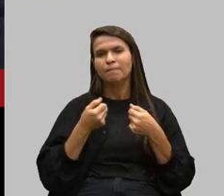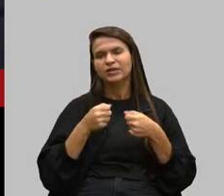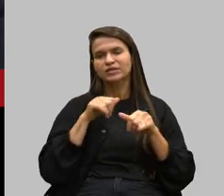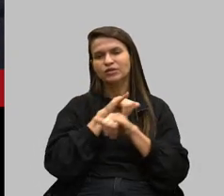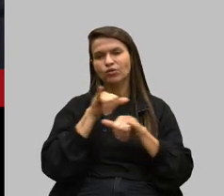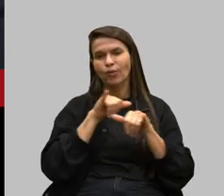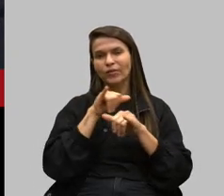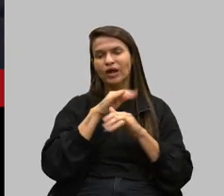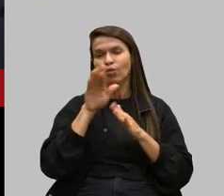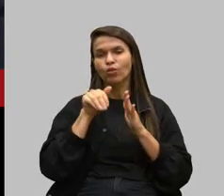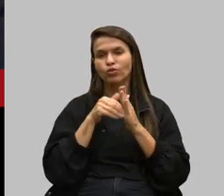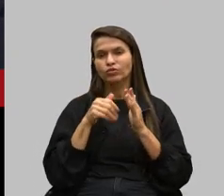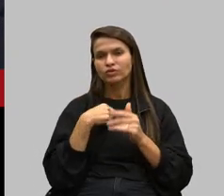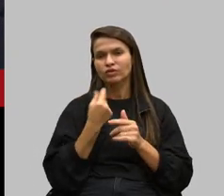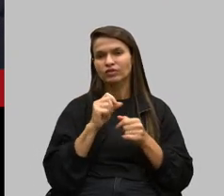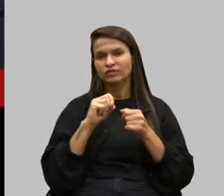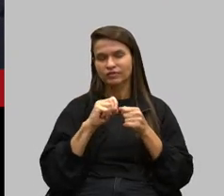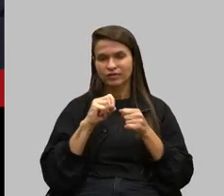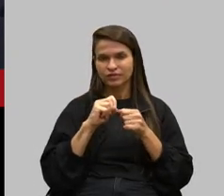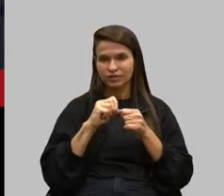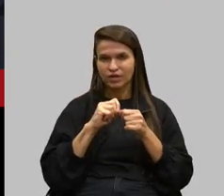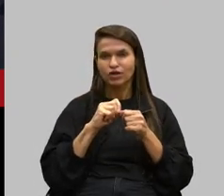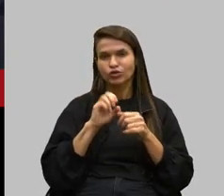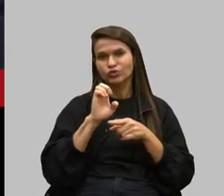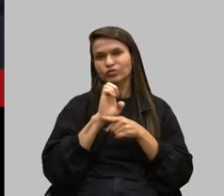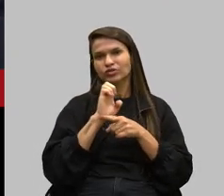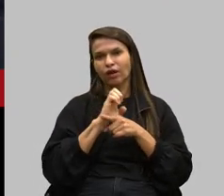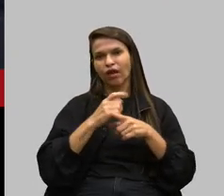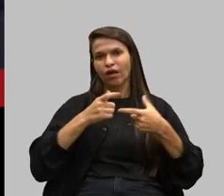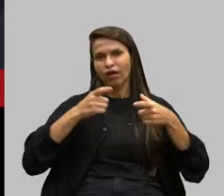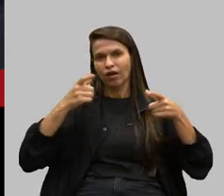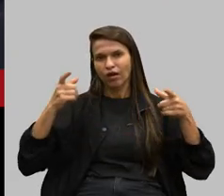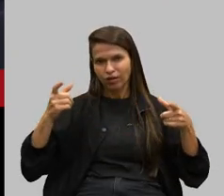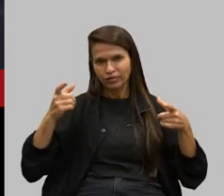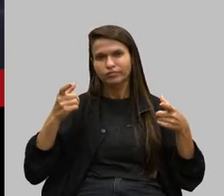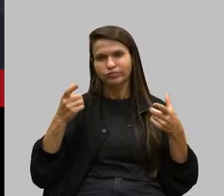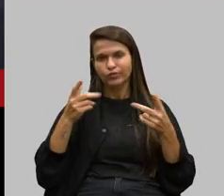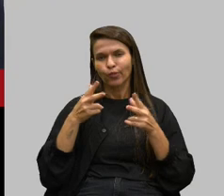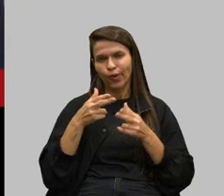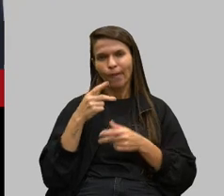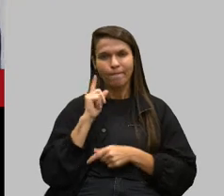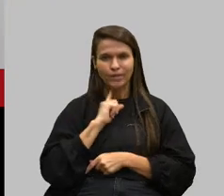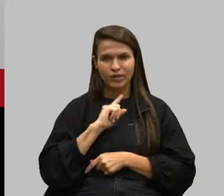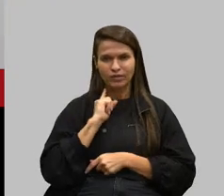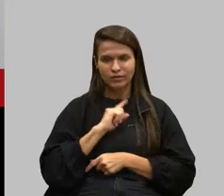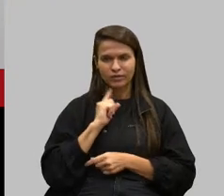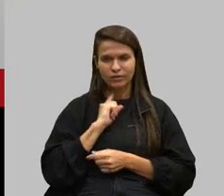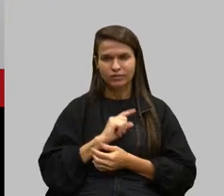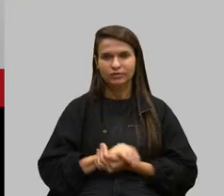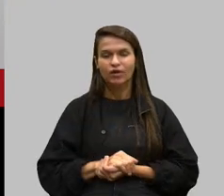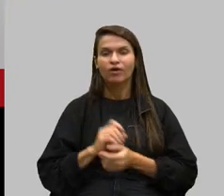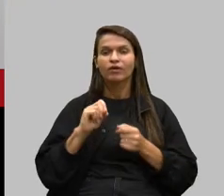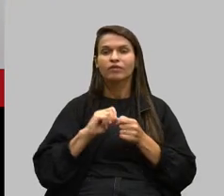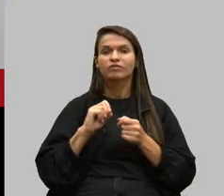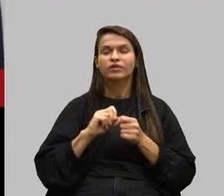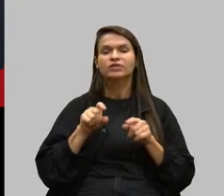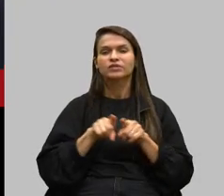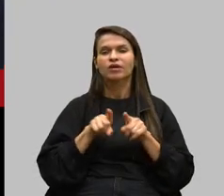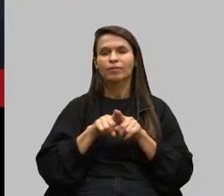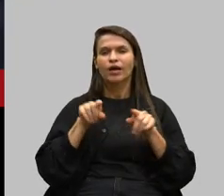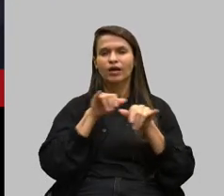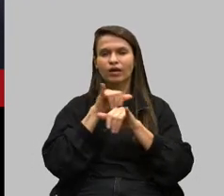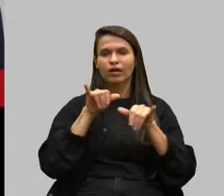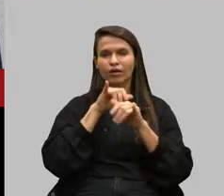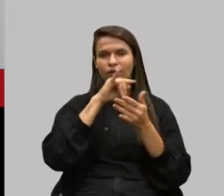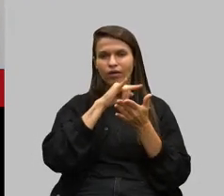tá fazendo ainda mais num num estado que é tão grande quanto minas né então a gente fez também campanha do protocolo